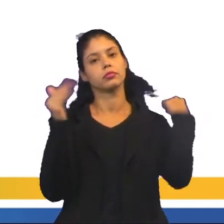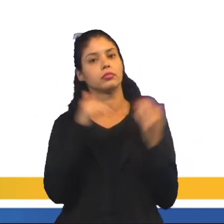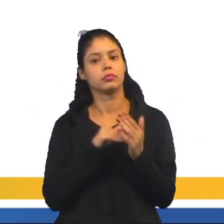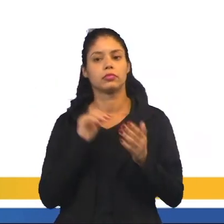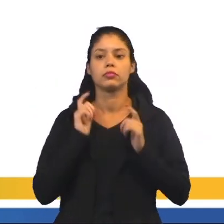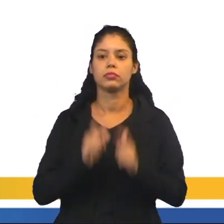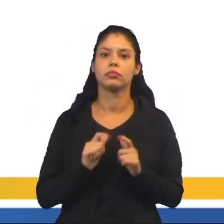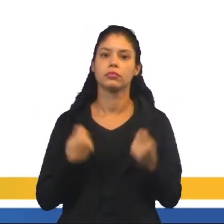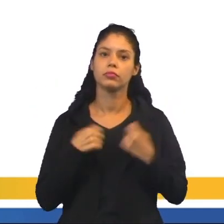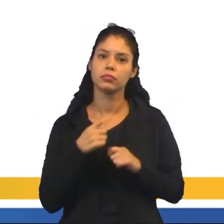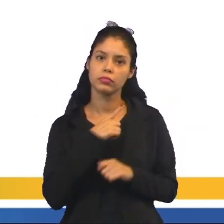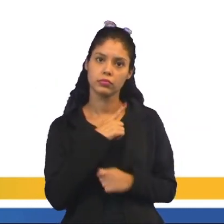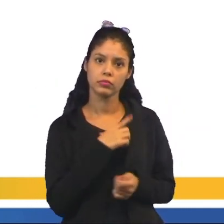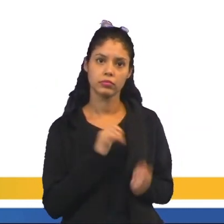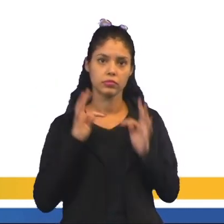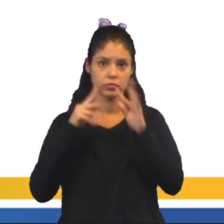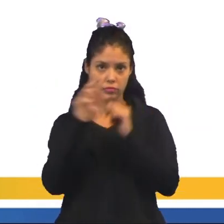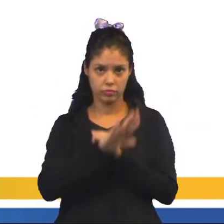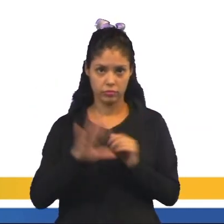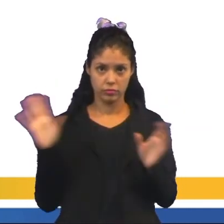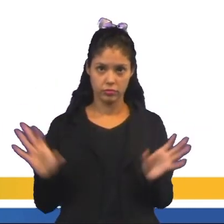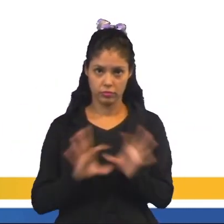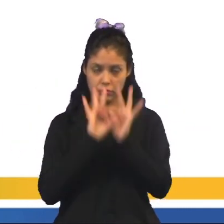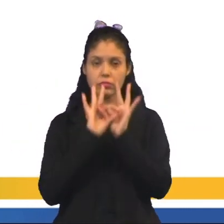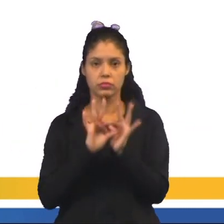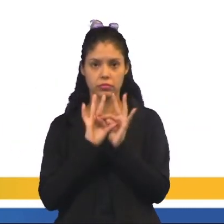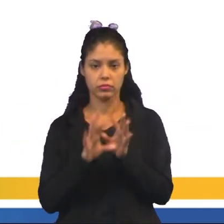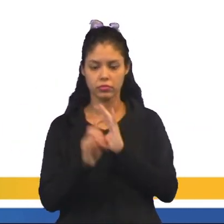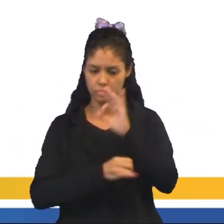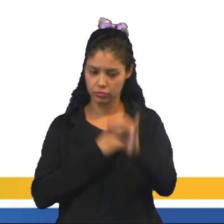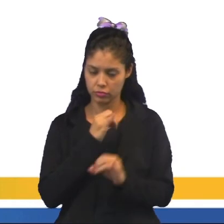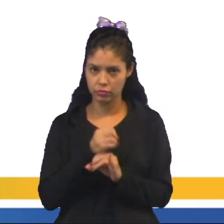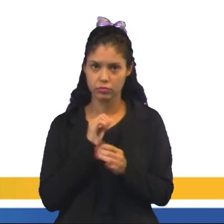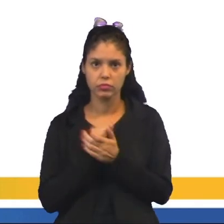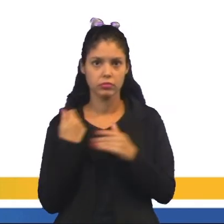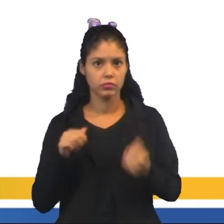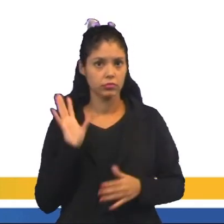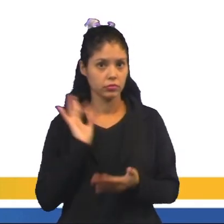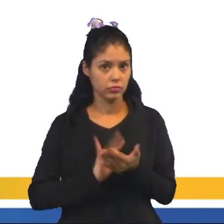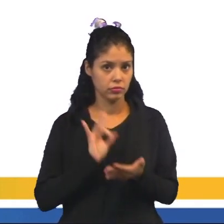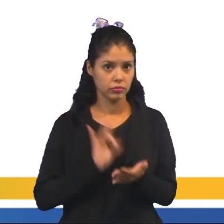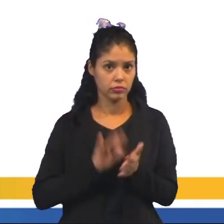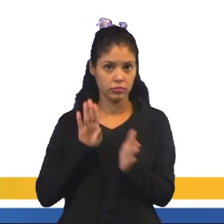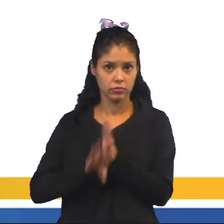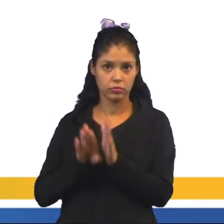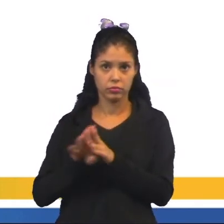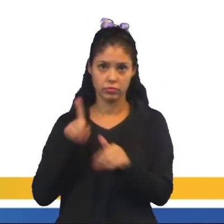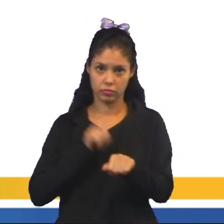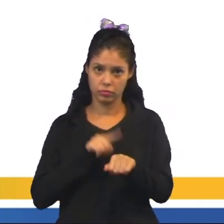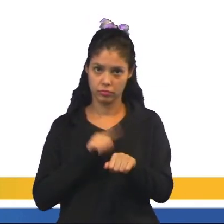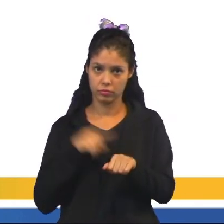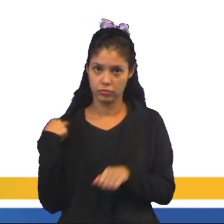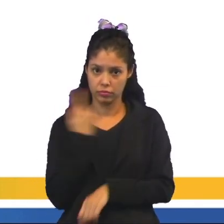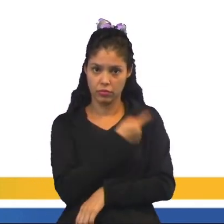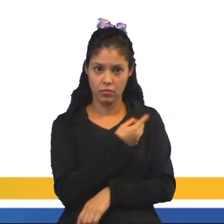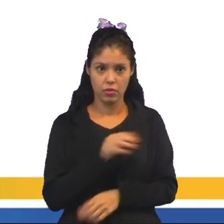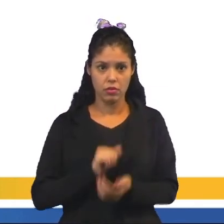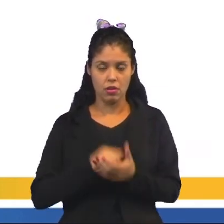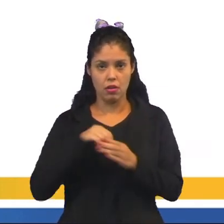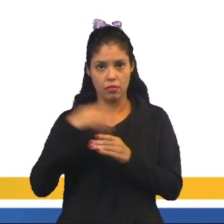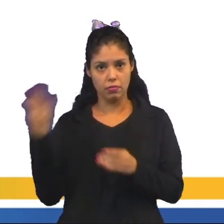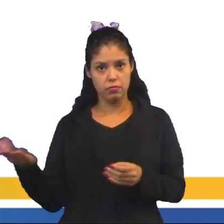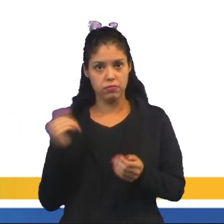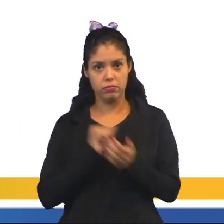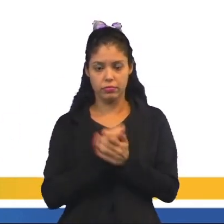gente deve ficar totalmente dependente e até onde a gente deve, de fato, tirar um tempo para a nossa vida, fora essa